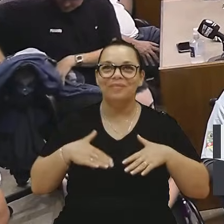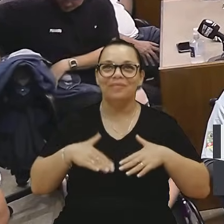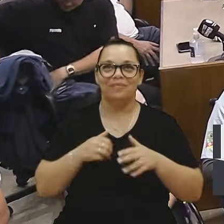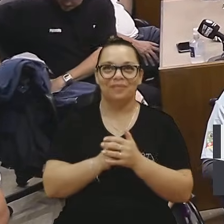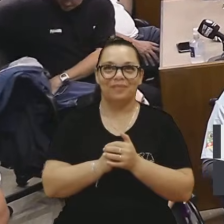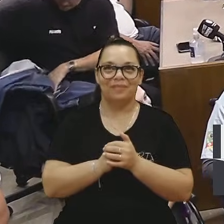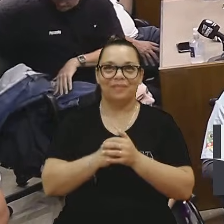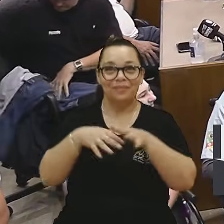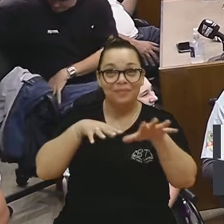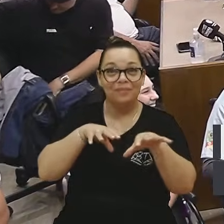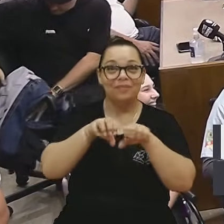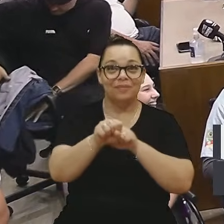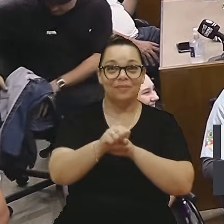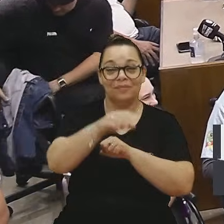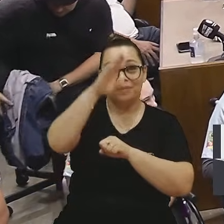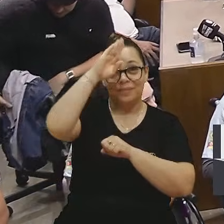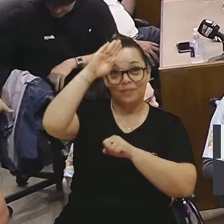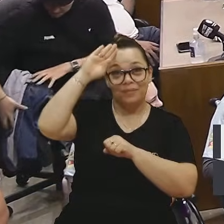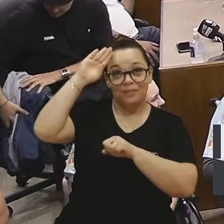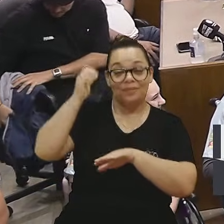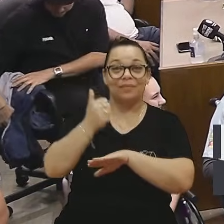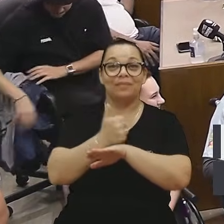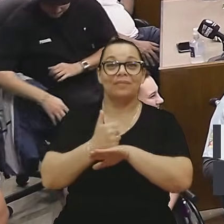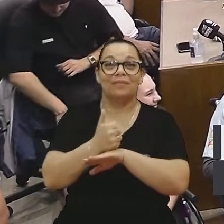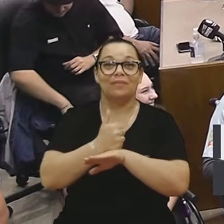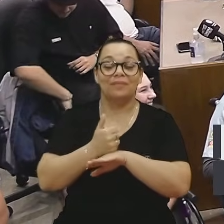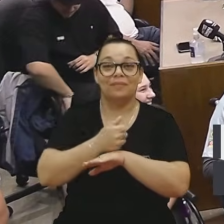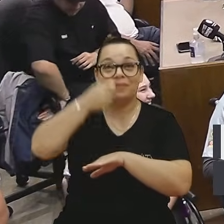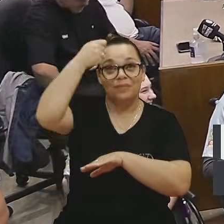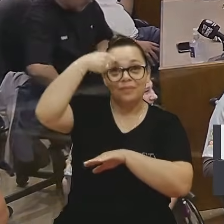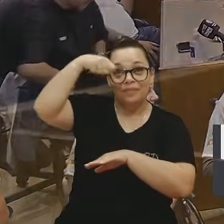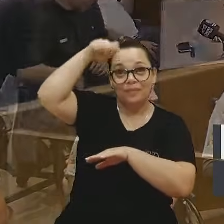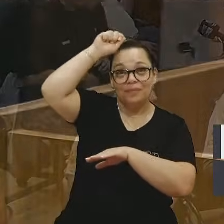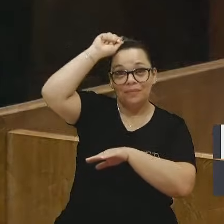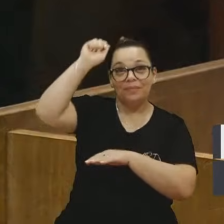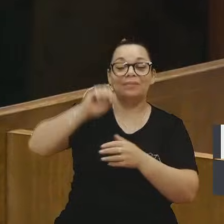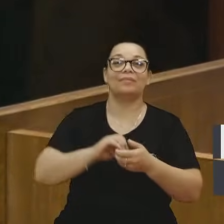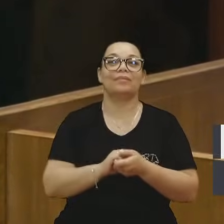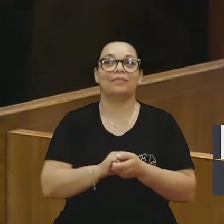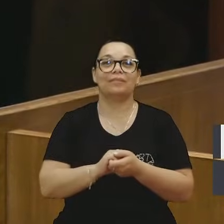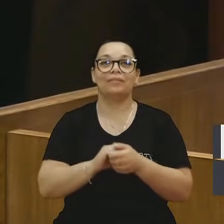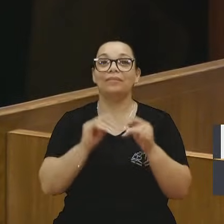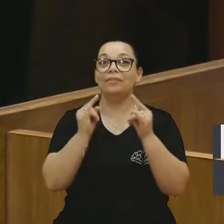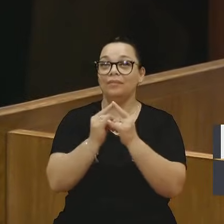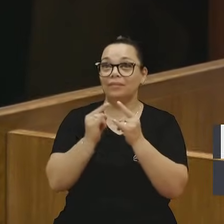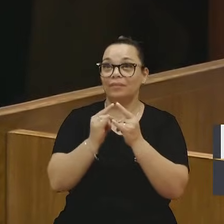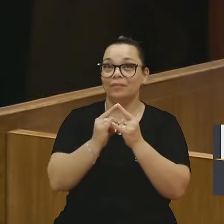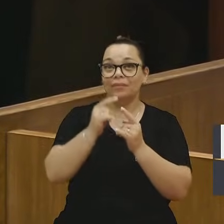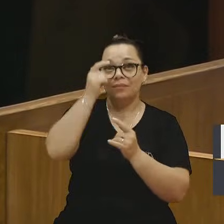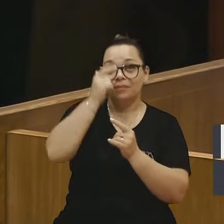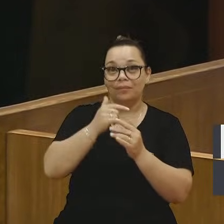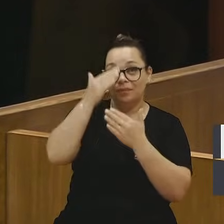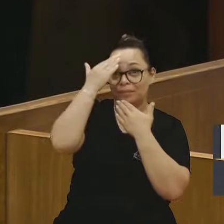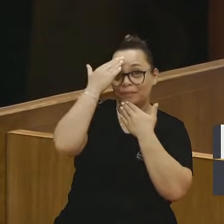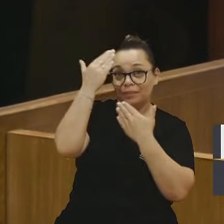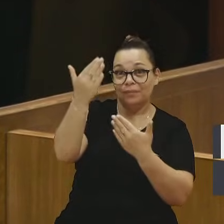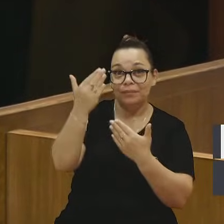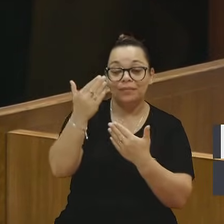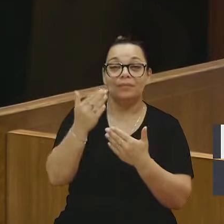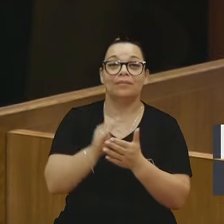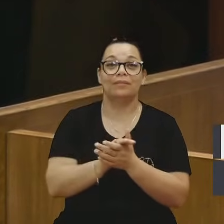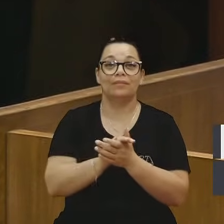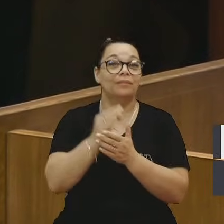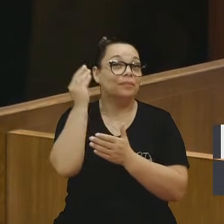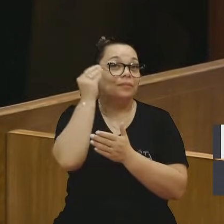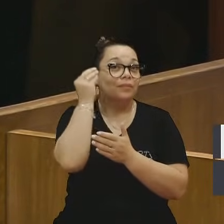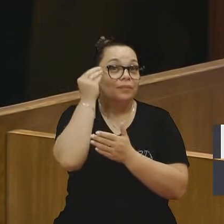Minha formação acadêmica tem como base a Universidade de Caxias do Sul, a instituição à qual sou grata, tanto pelas